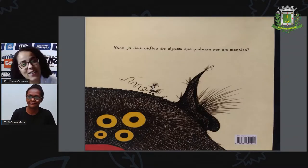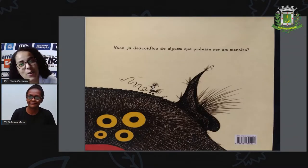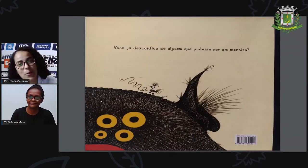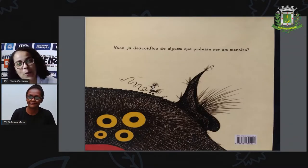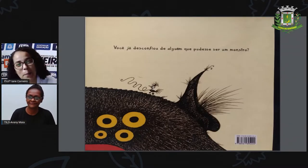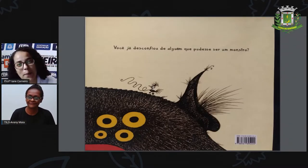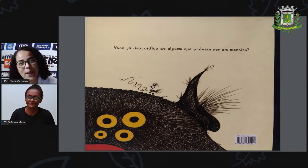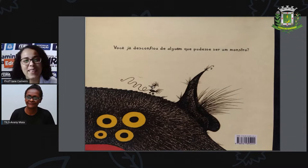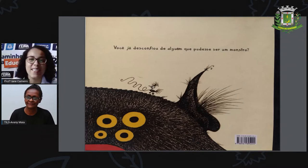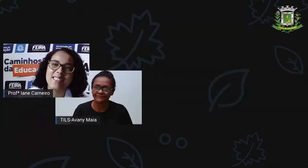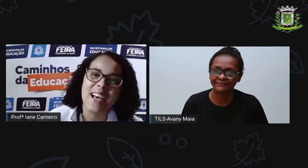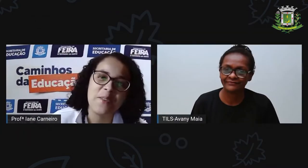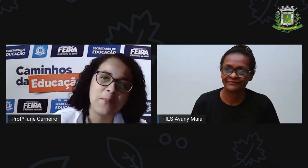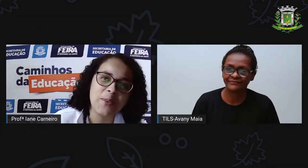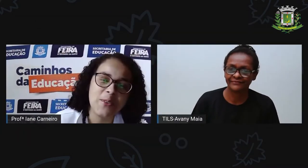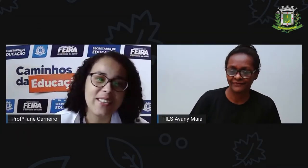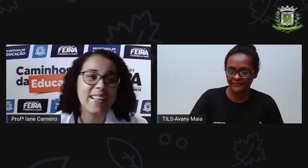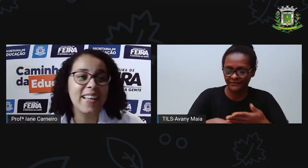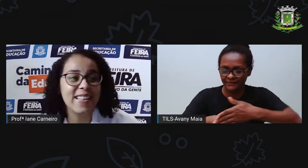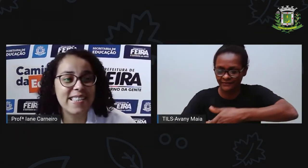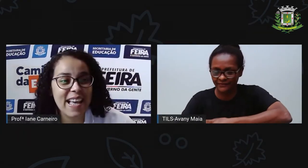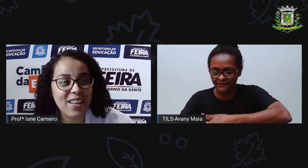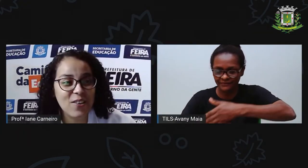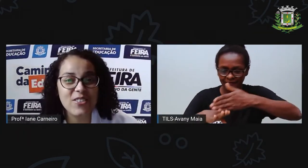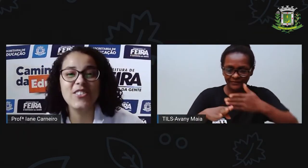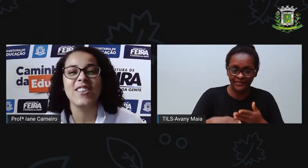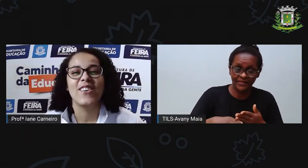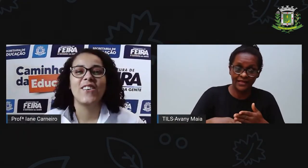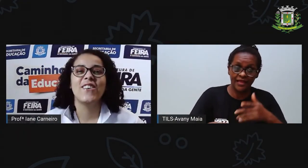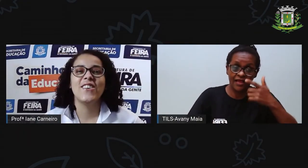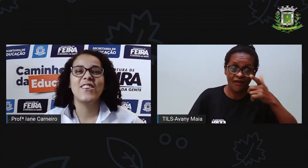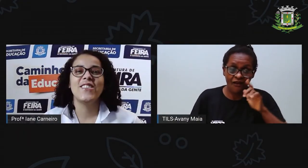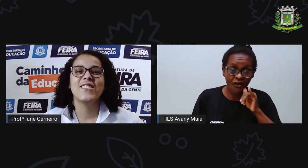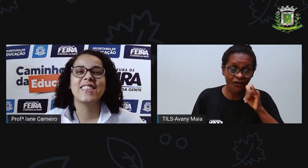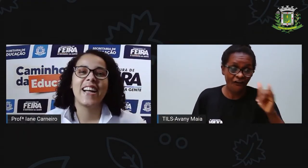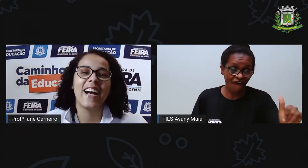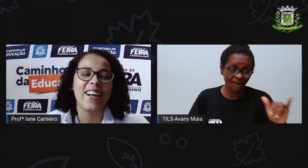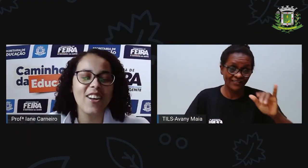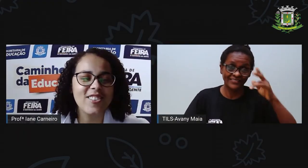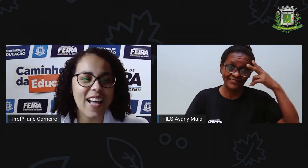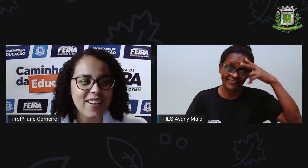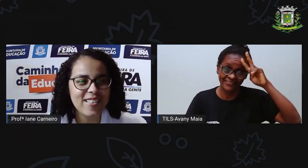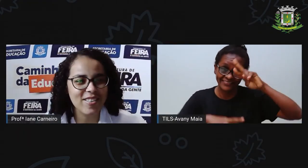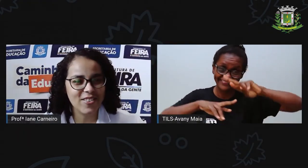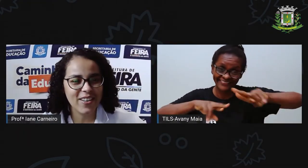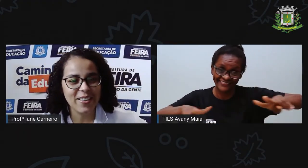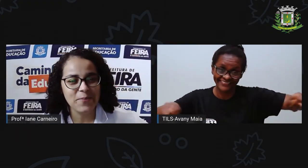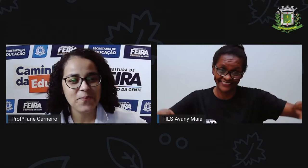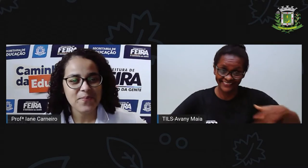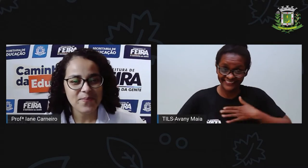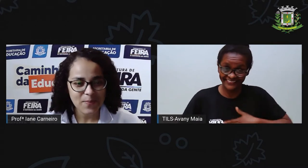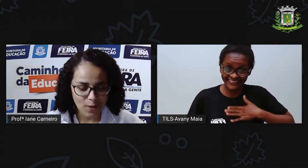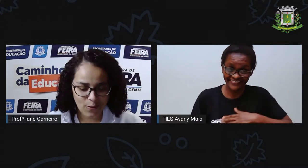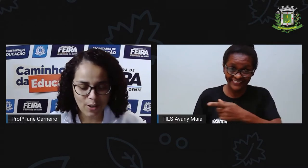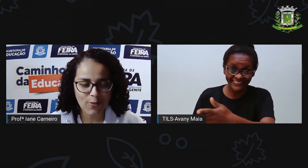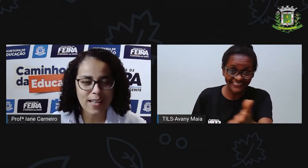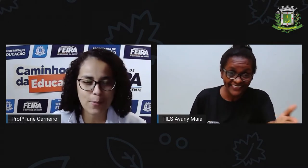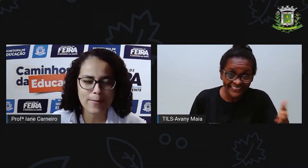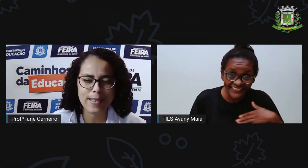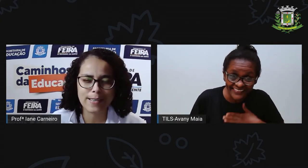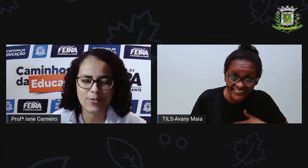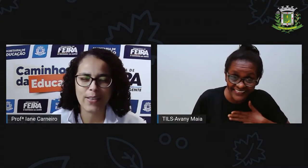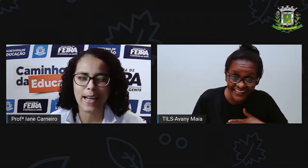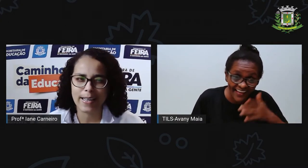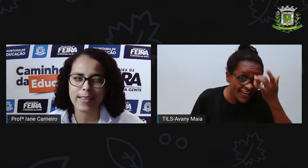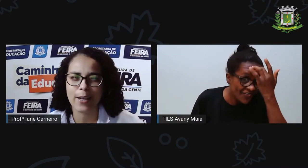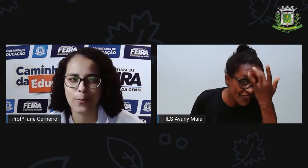Entrou por uma porta, saiu por outra. Quem quiser que conte outra. Gostaram dessa história? Foi fácil